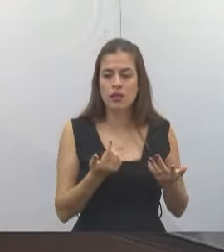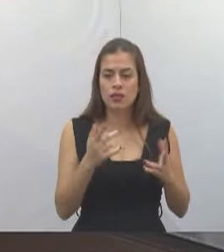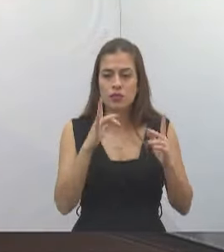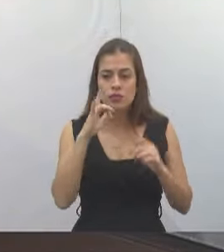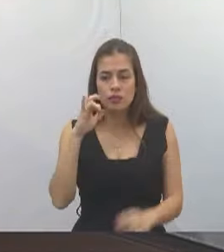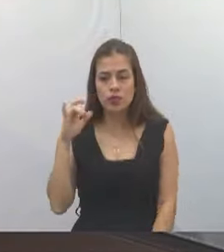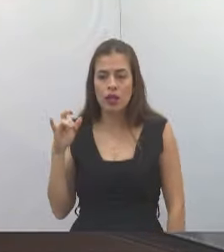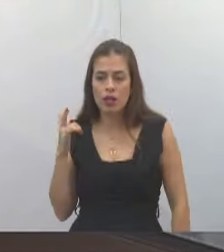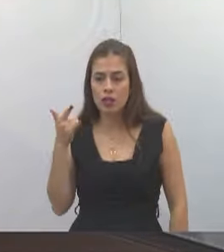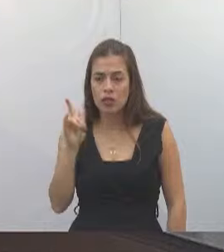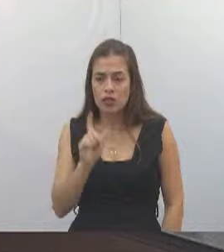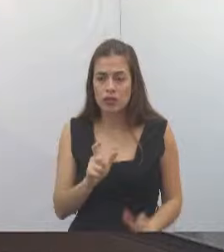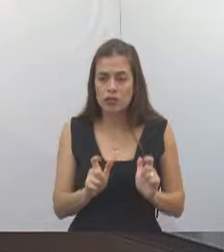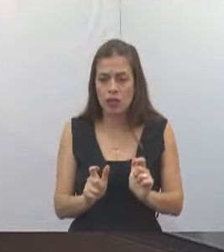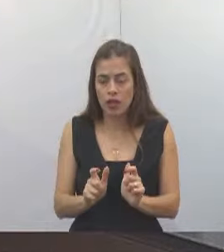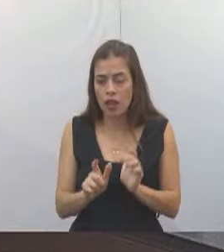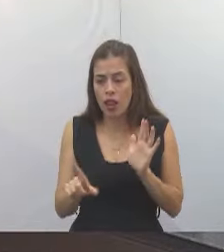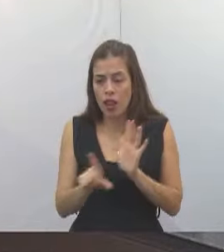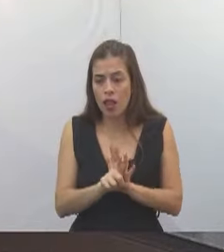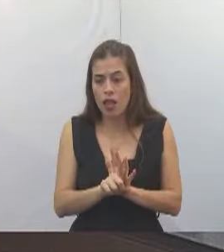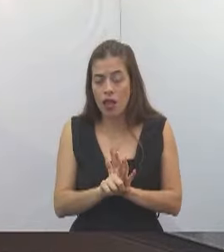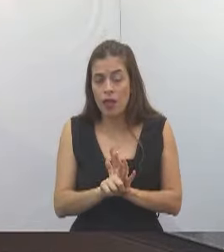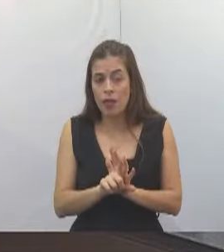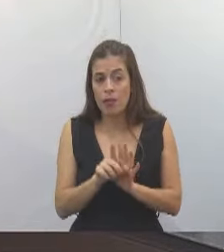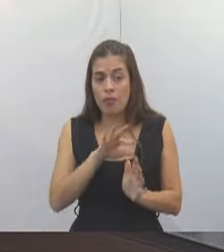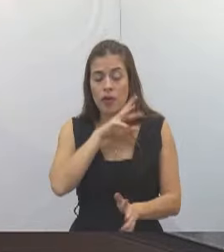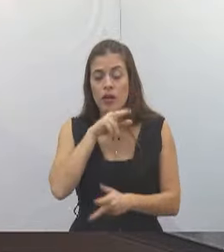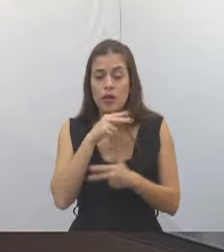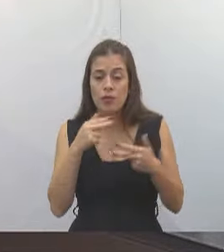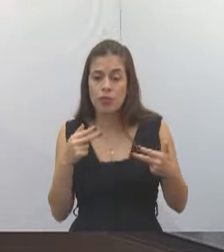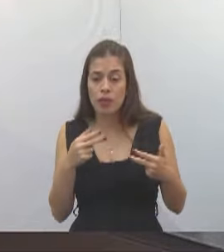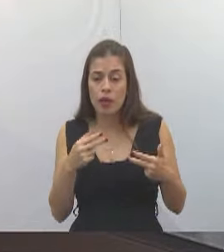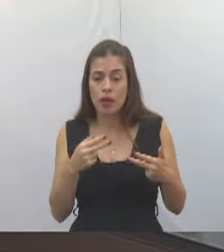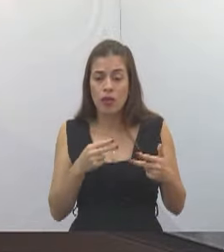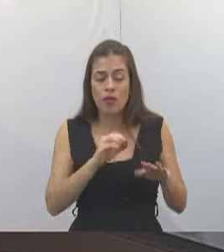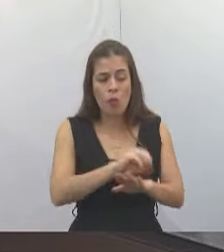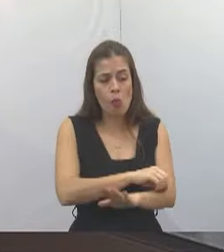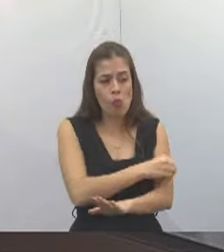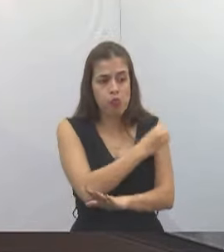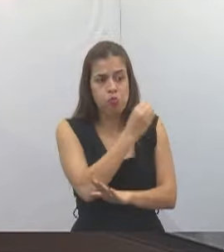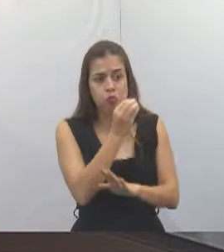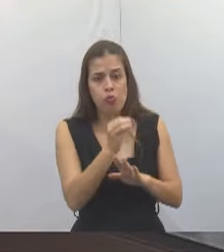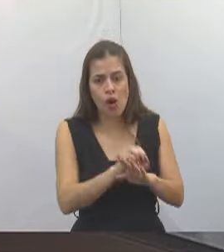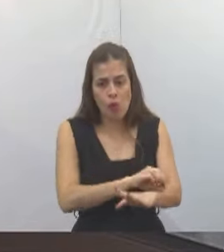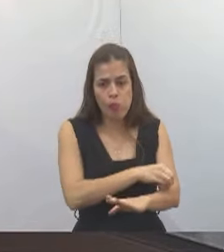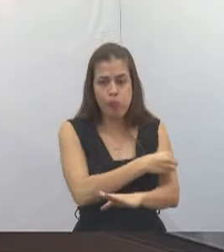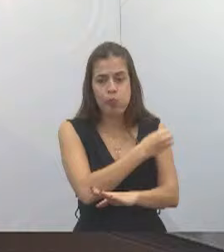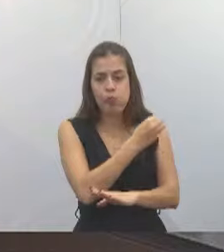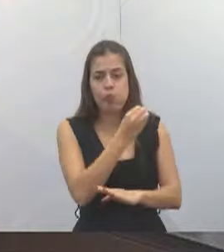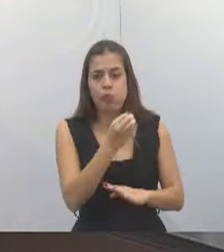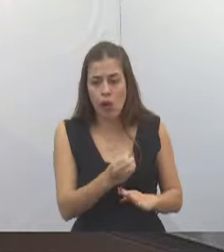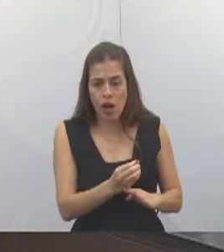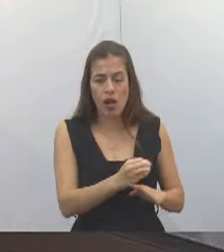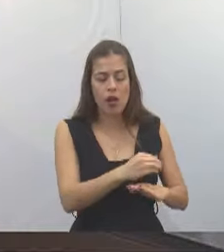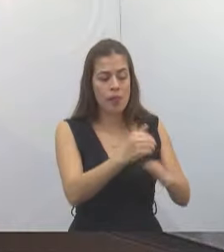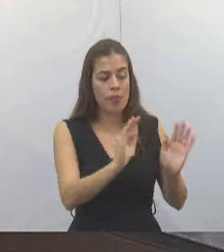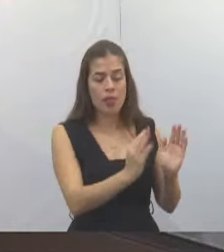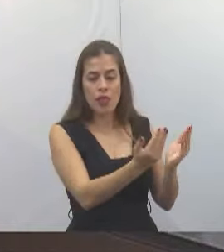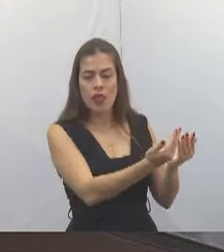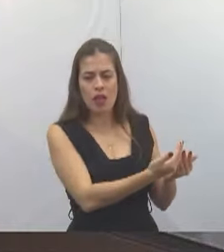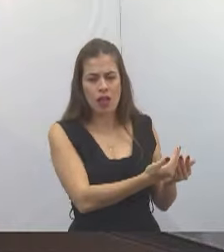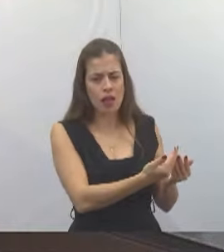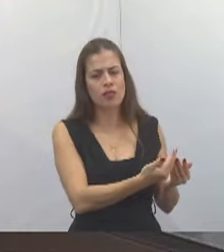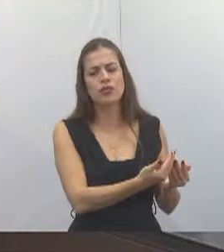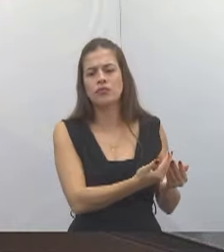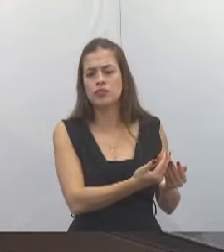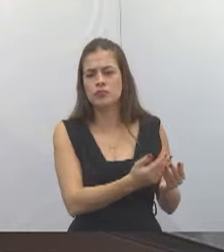lugares. Essa lei é para o animal que fica 24 horas morando em uma sacada. Isso não é um ato humano, isso é